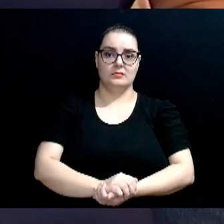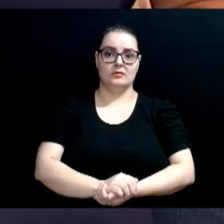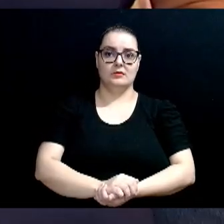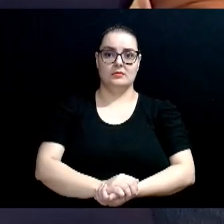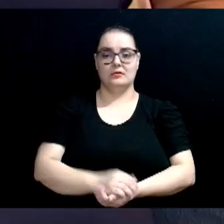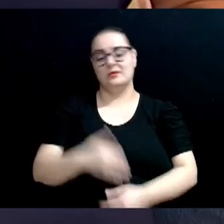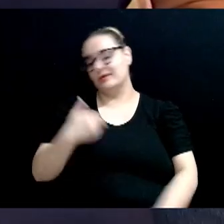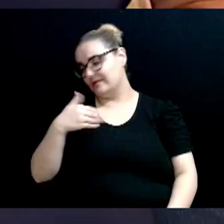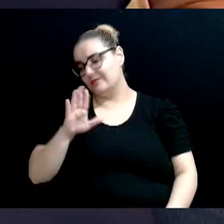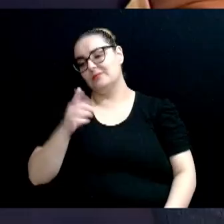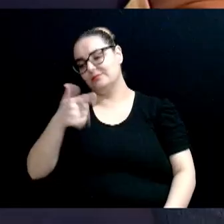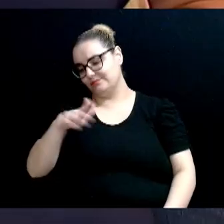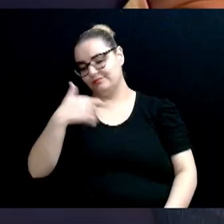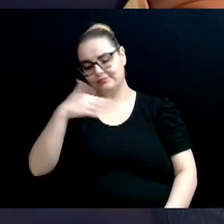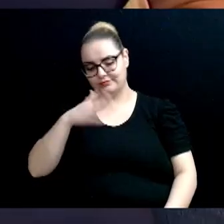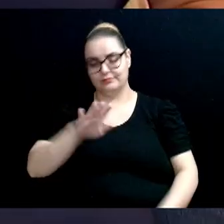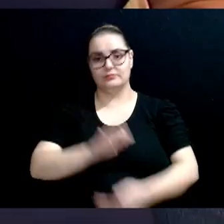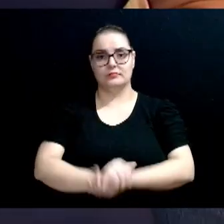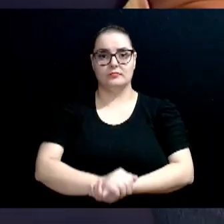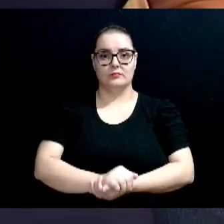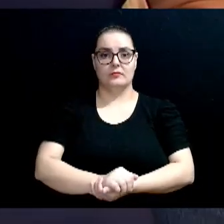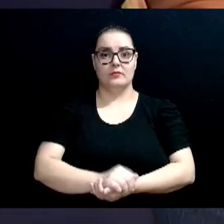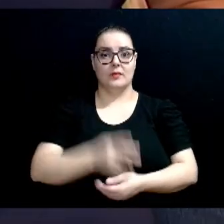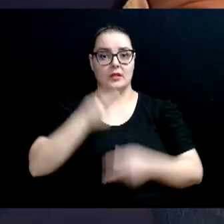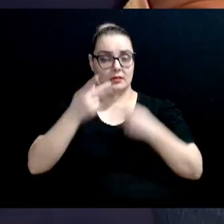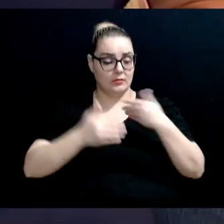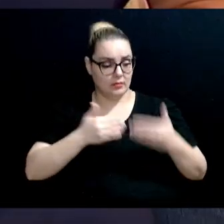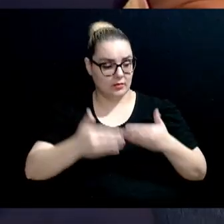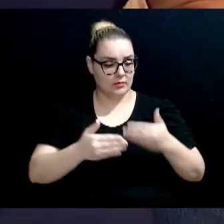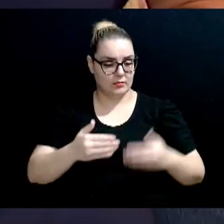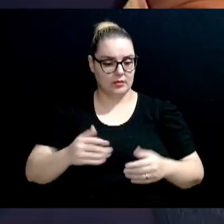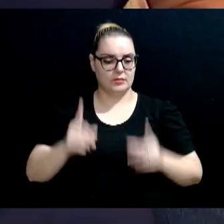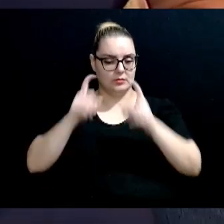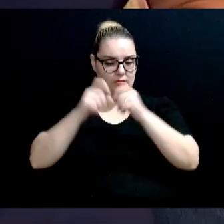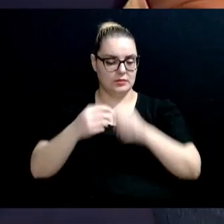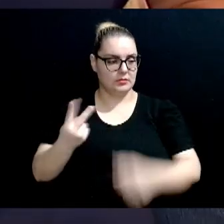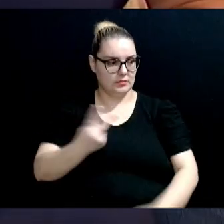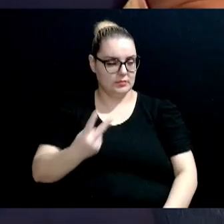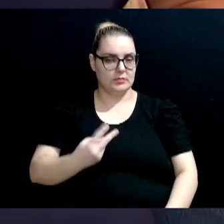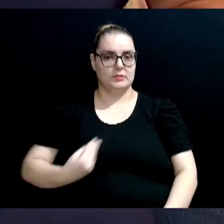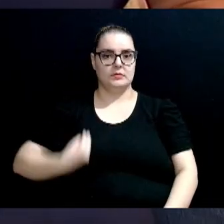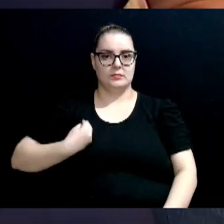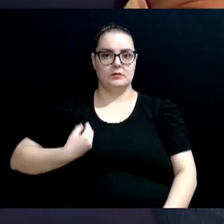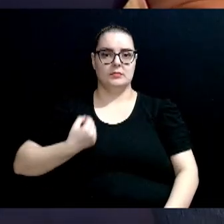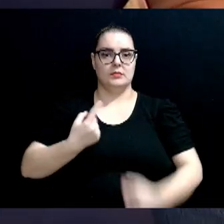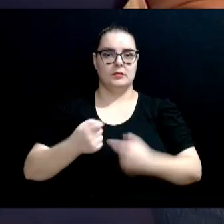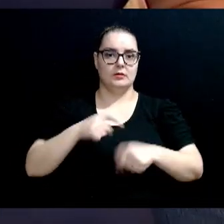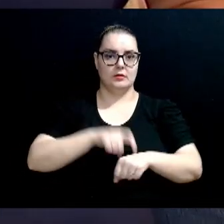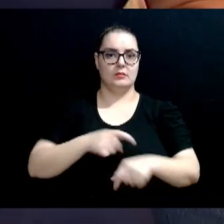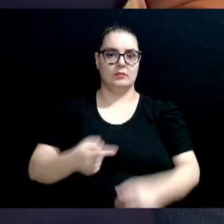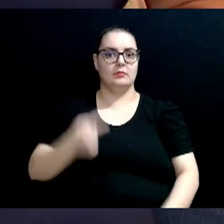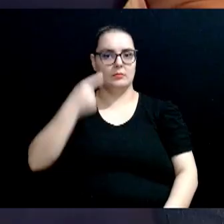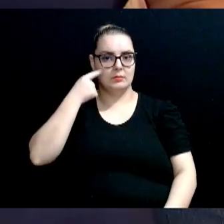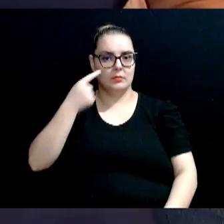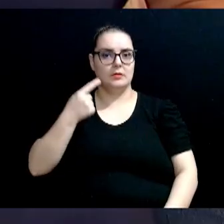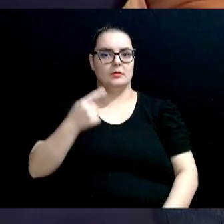vai. E você falou desse processo difícil que vocês passaram. Em algum momento você pensou em realmente